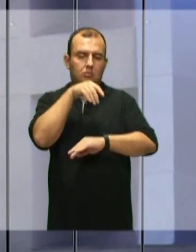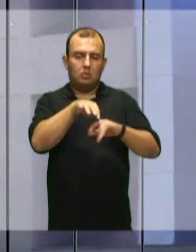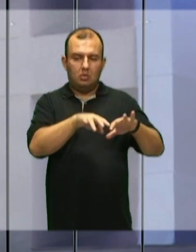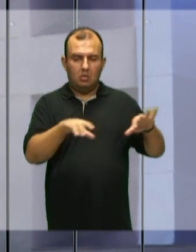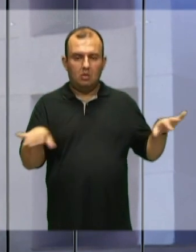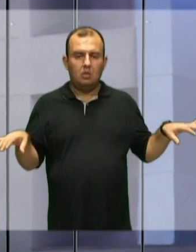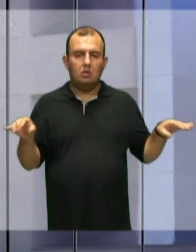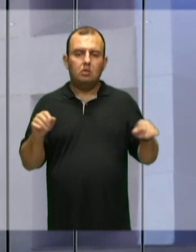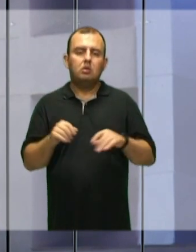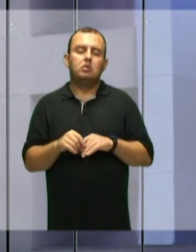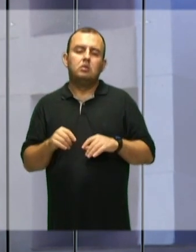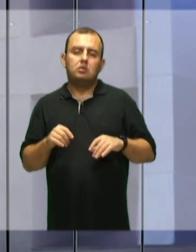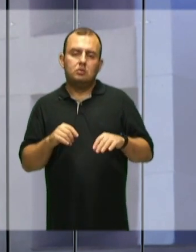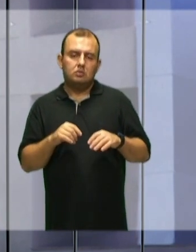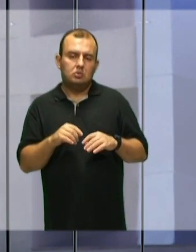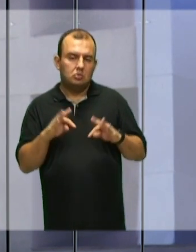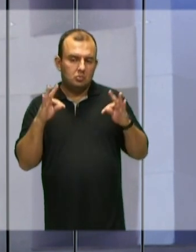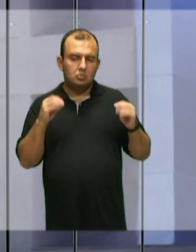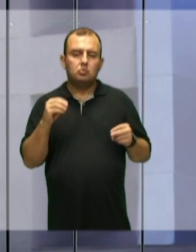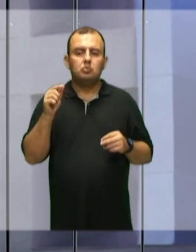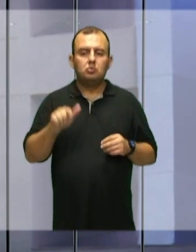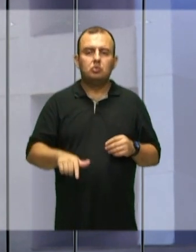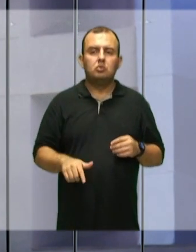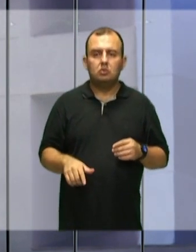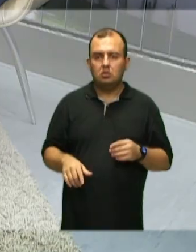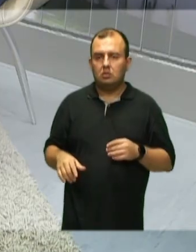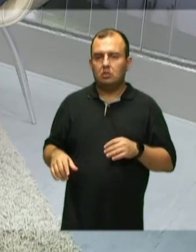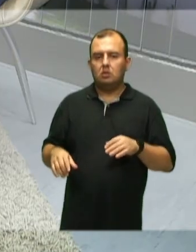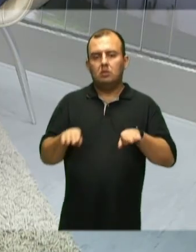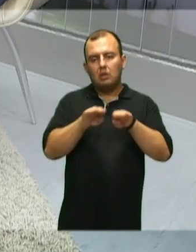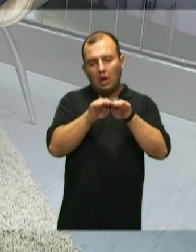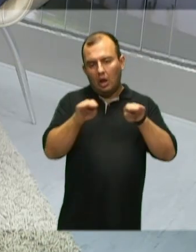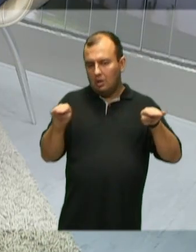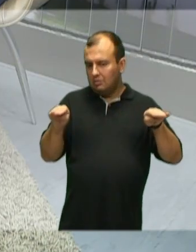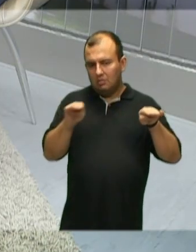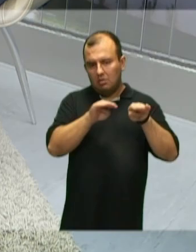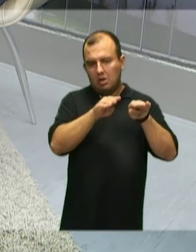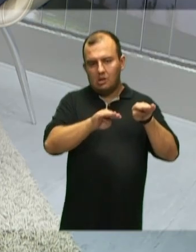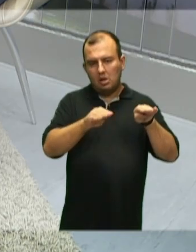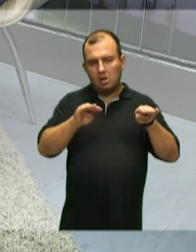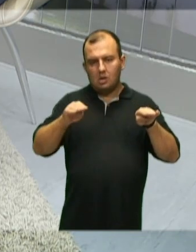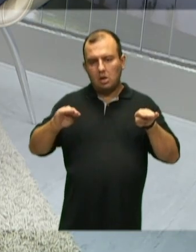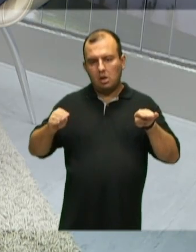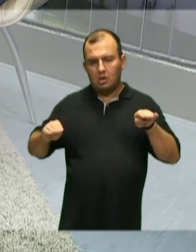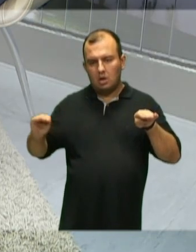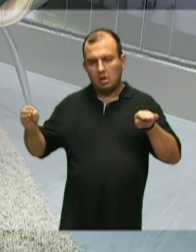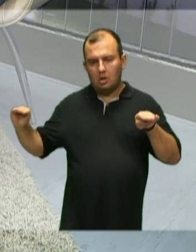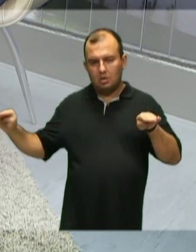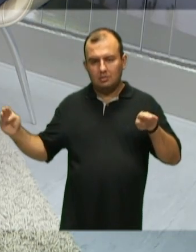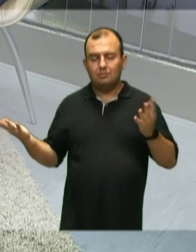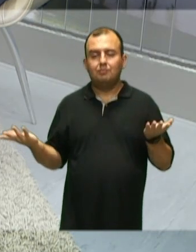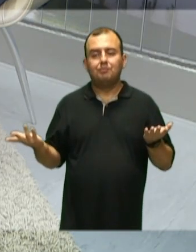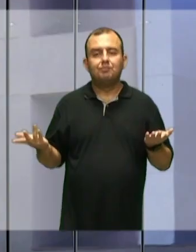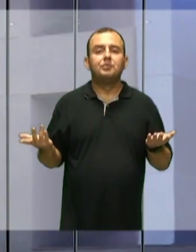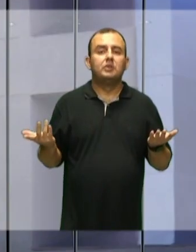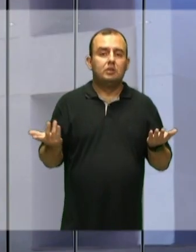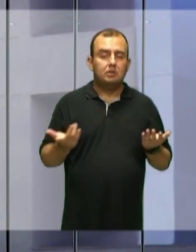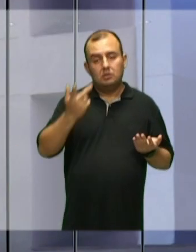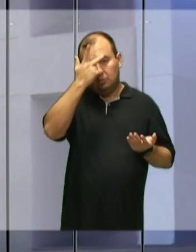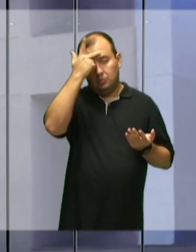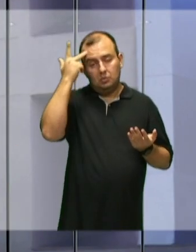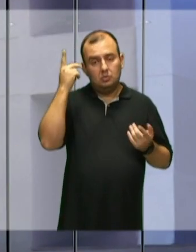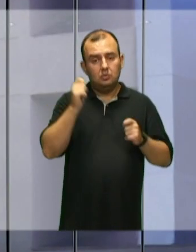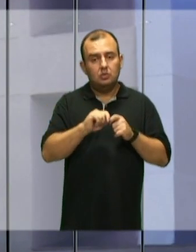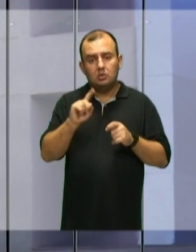esgoto acabando abrindo o buraco tudo novamente aí fica irregular todo irregular irregular Sim sim e às vezes as pessoas não fazem